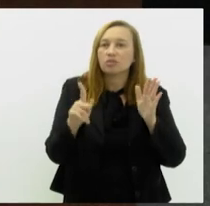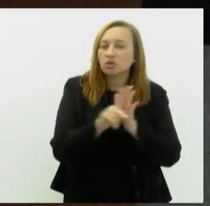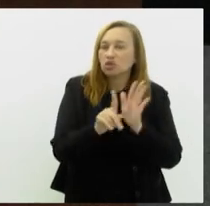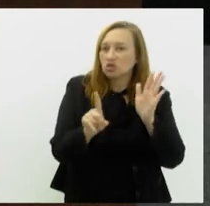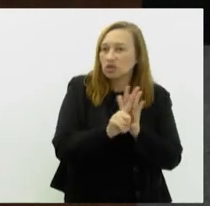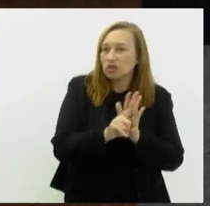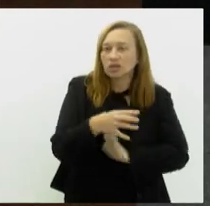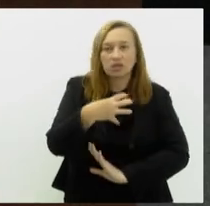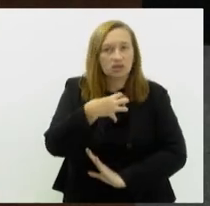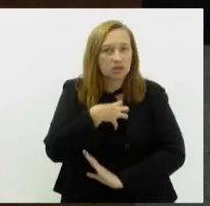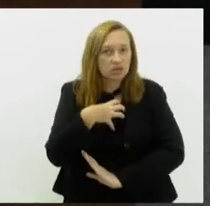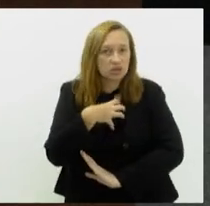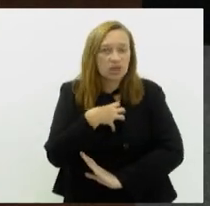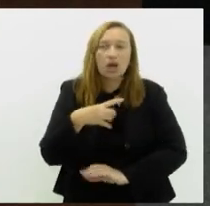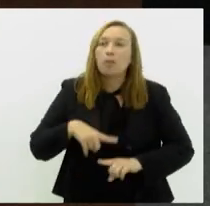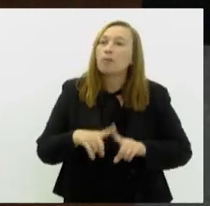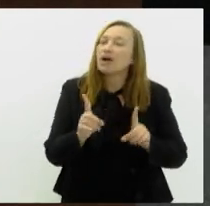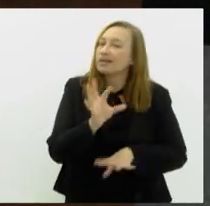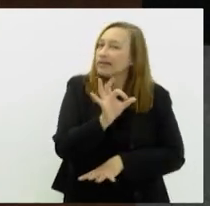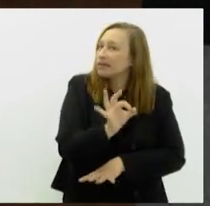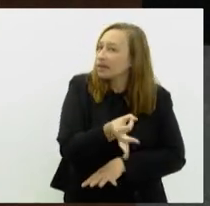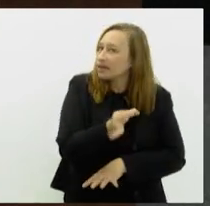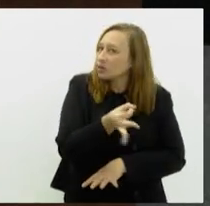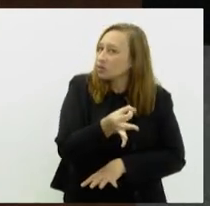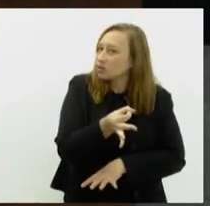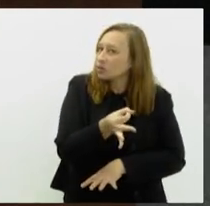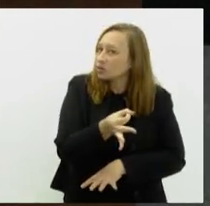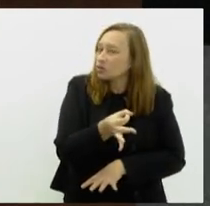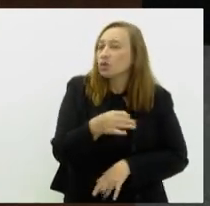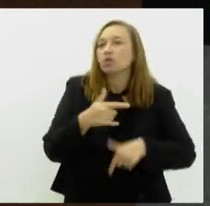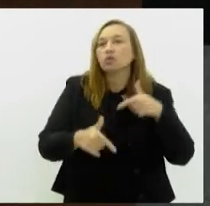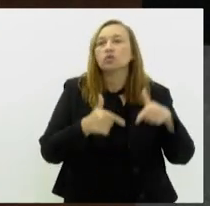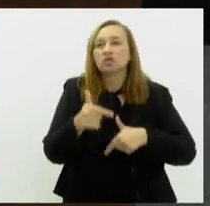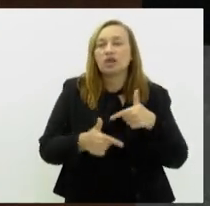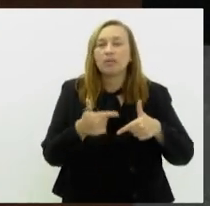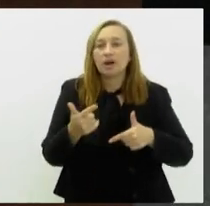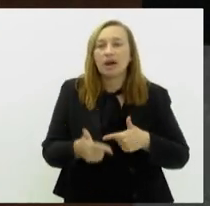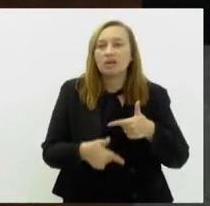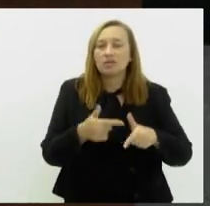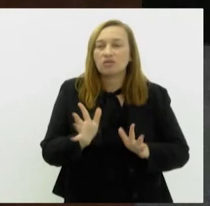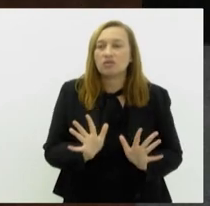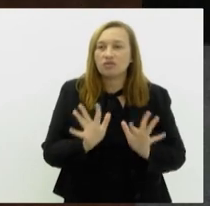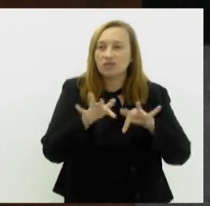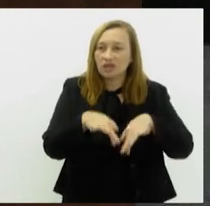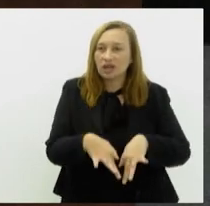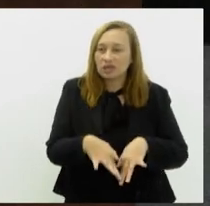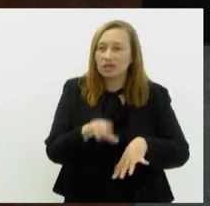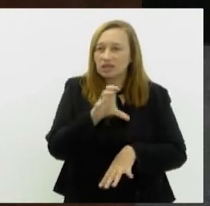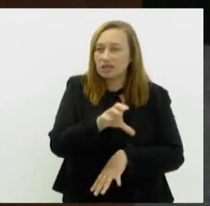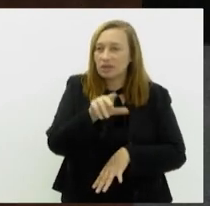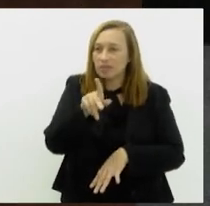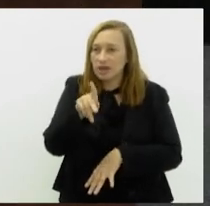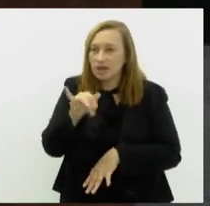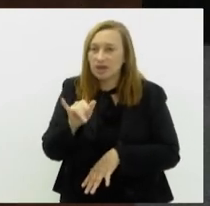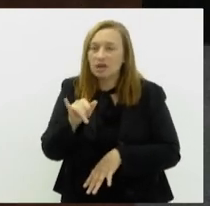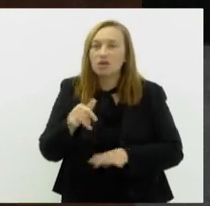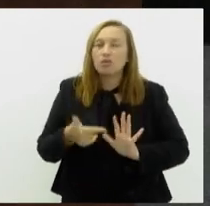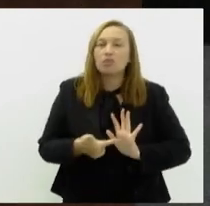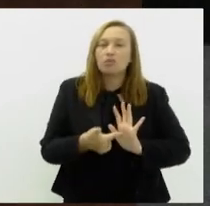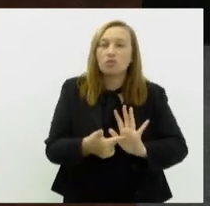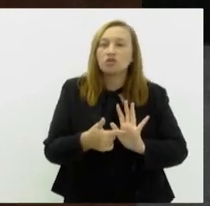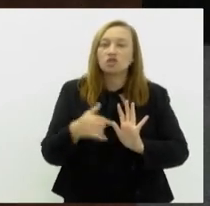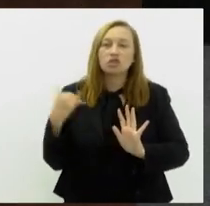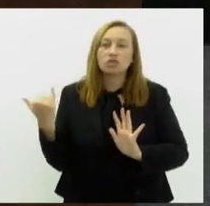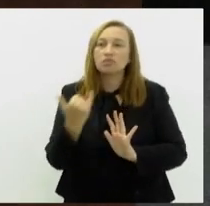de lei nesse sentido, mas é óbvio que o trabalho finalizado dessa CPI traz perspectivas importantes para a